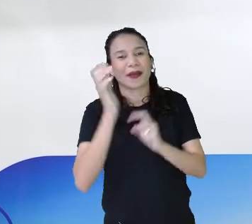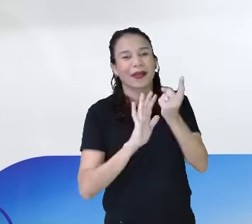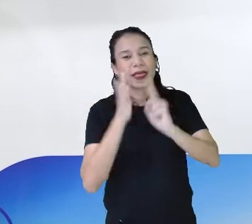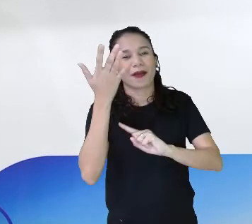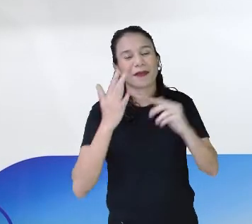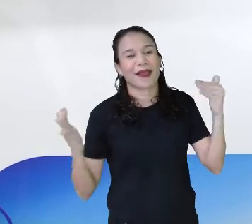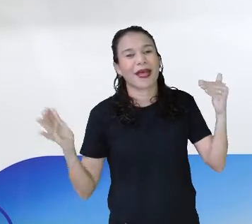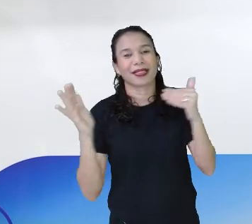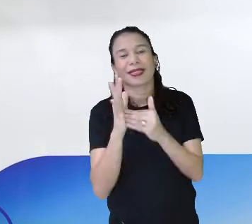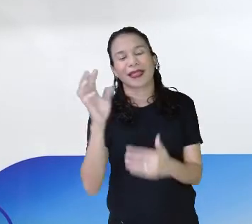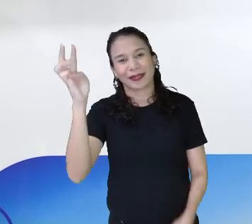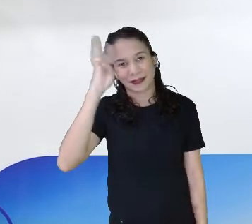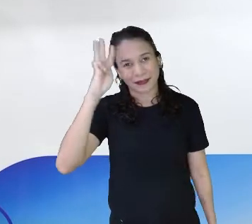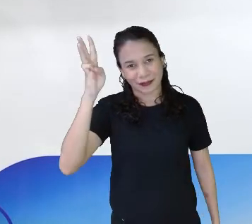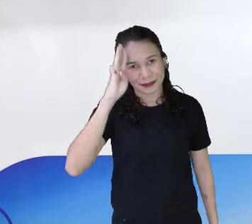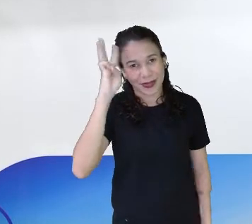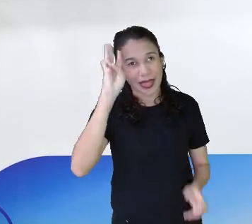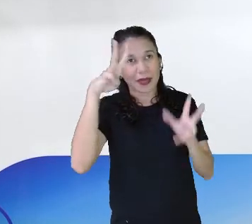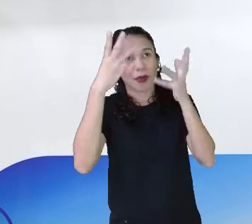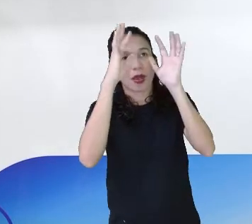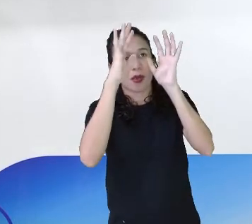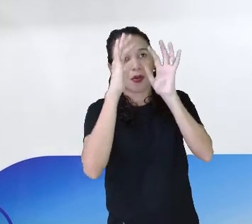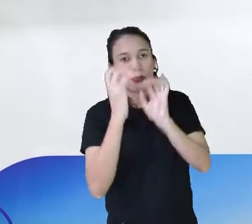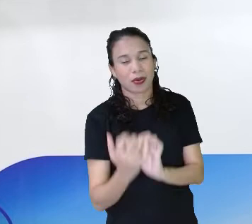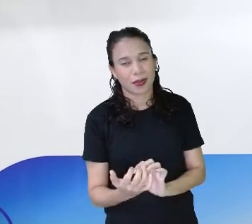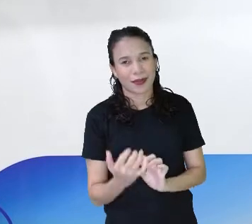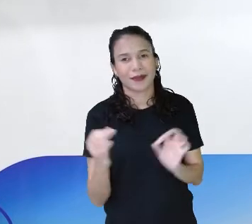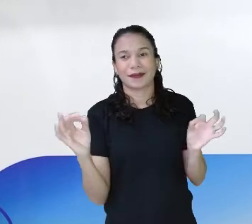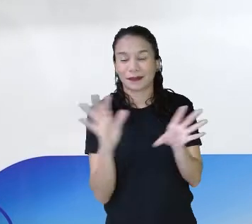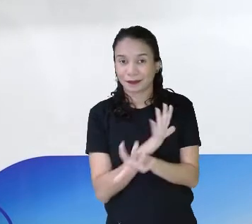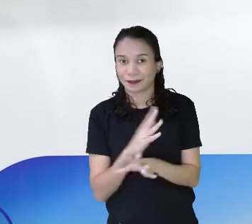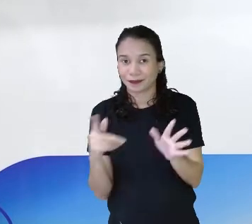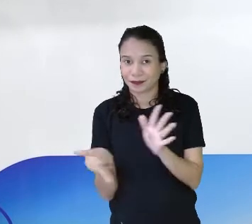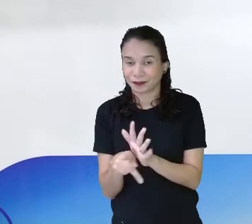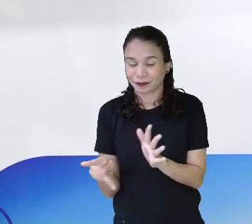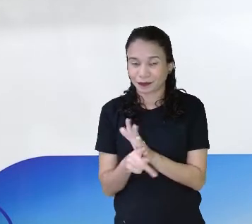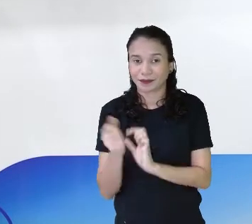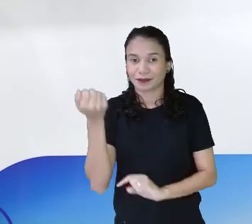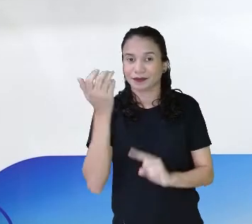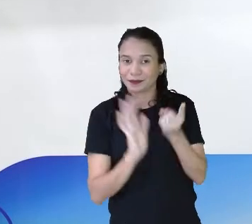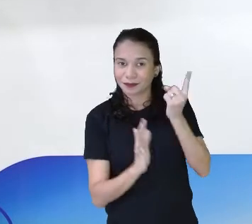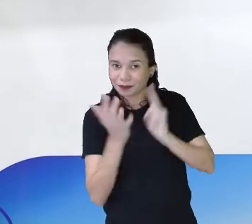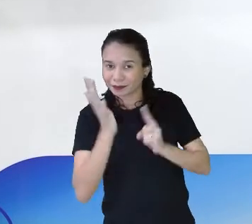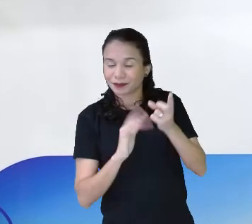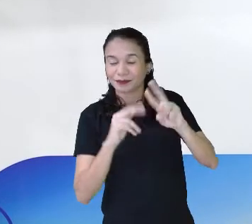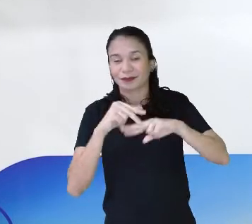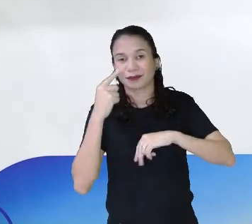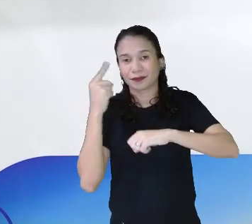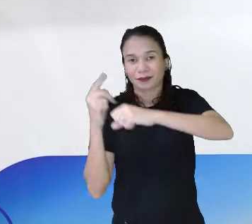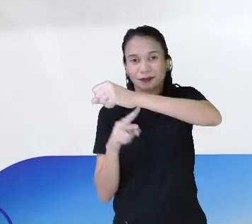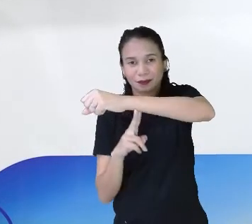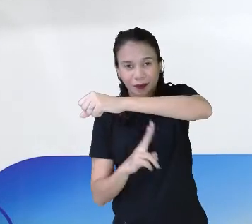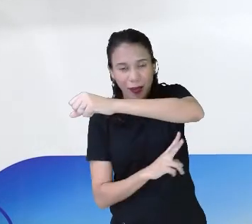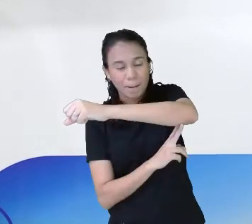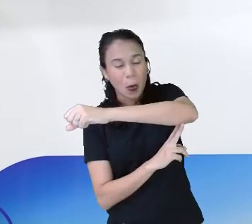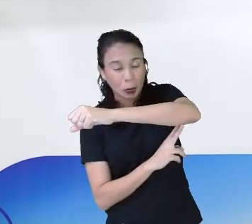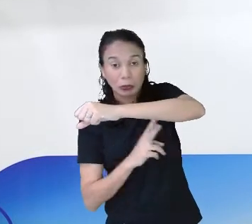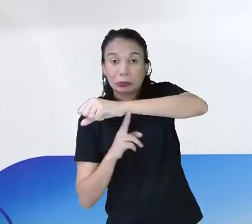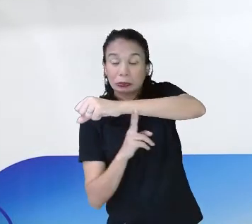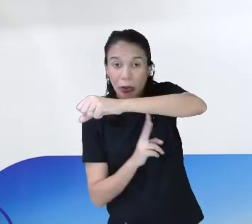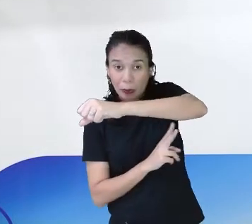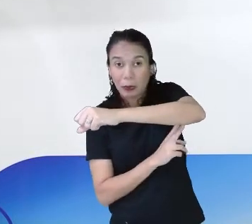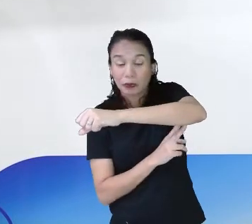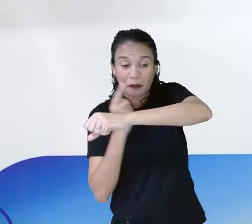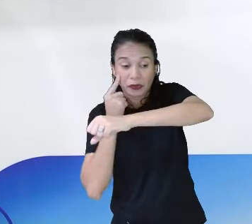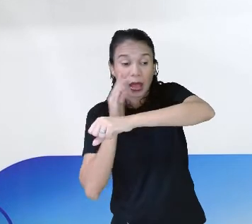a terça-feira, né? E é desmontado quando termina o Carnaval. Então, lá na ponte, o galo fica montado, mas